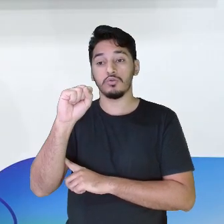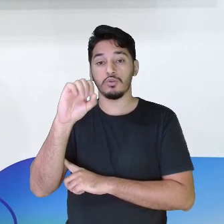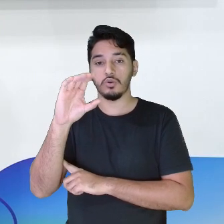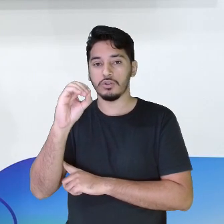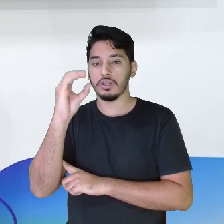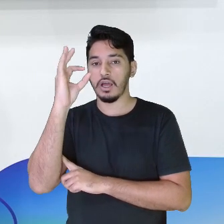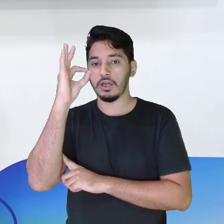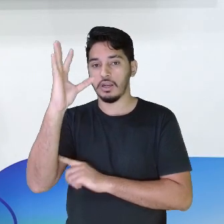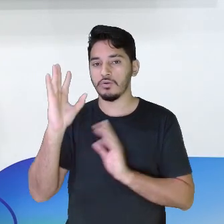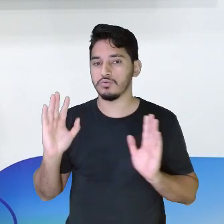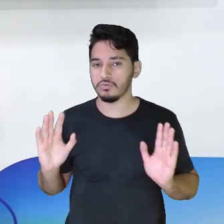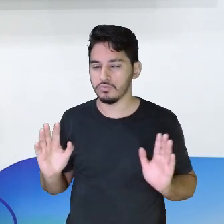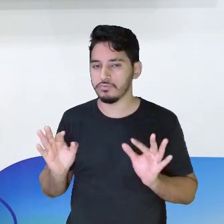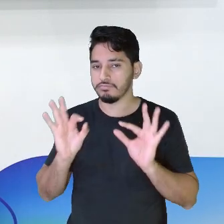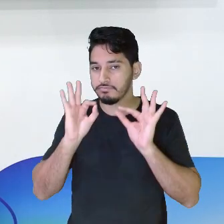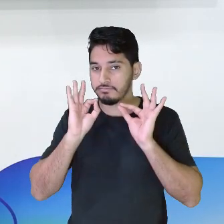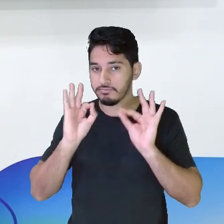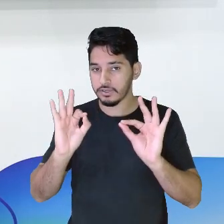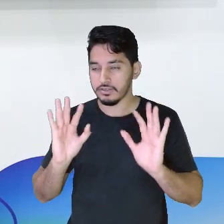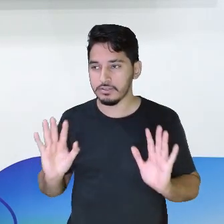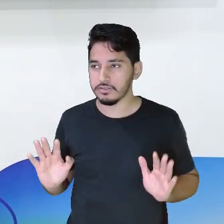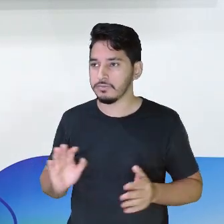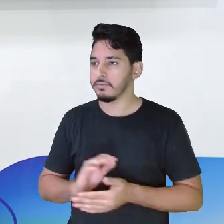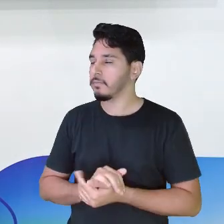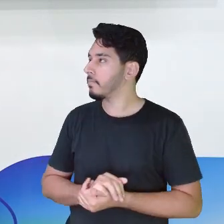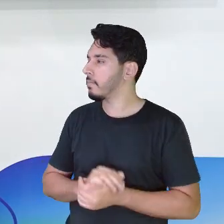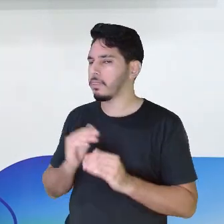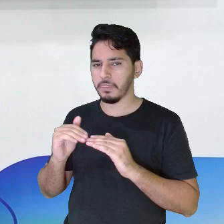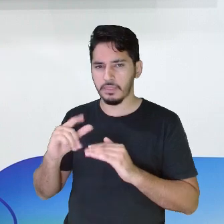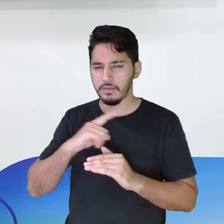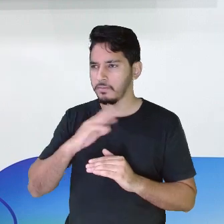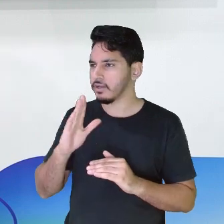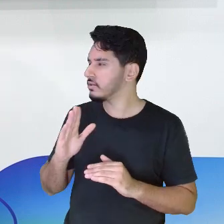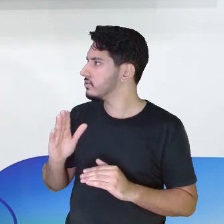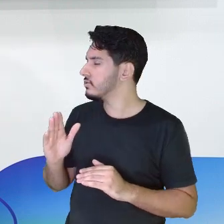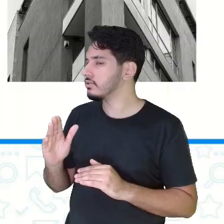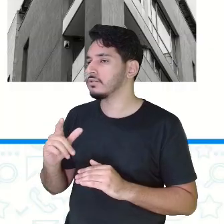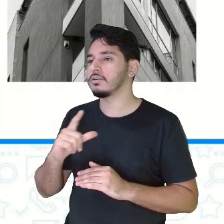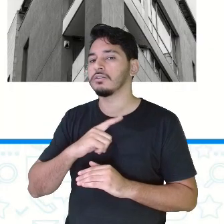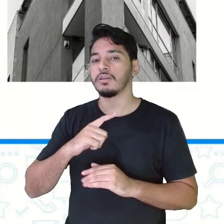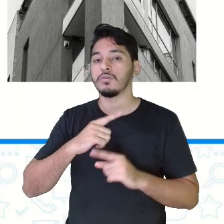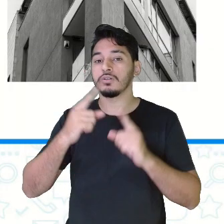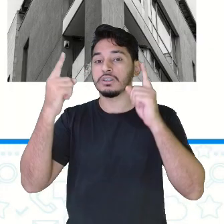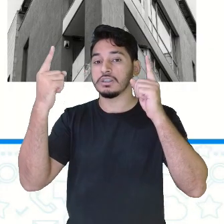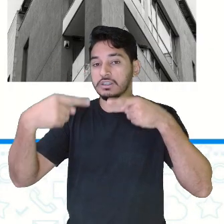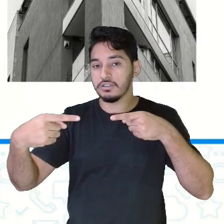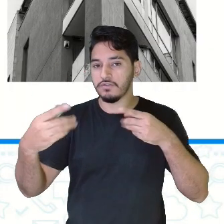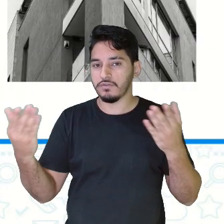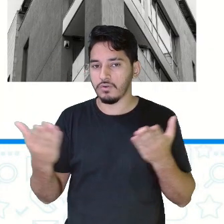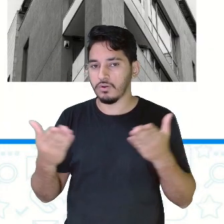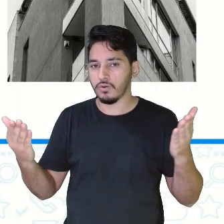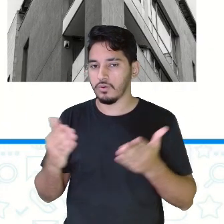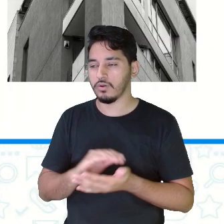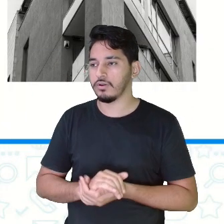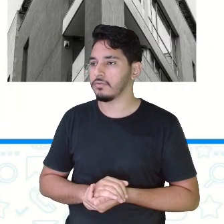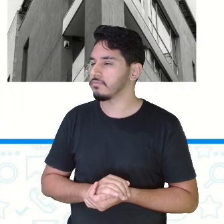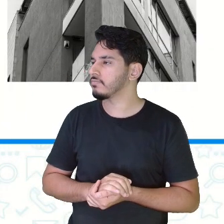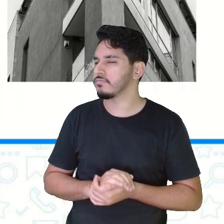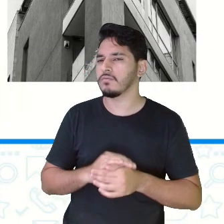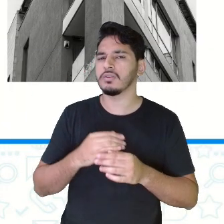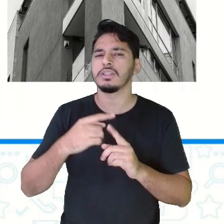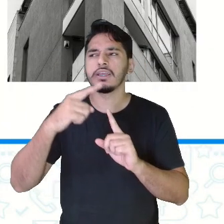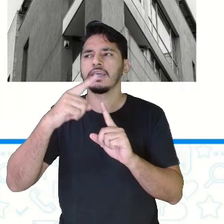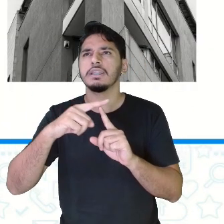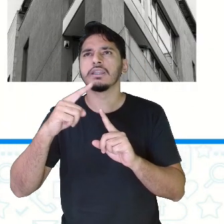180 graus, beleza? Eu tenho mais? Tenho o meu desafio. Que tipo